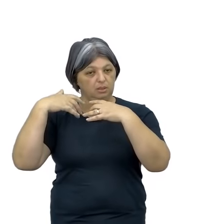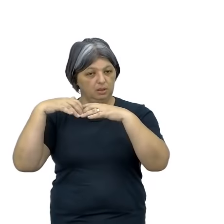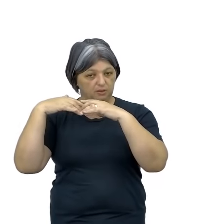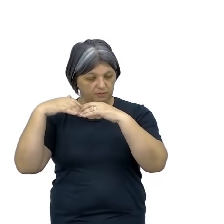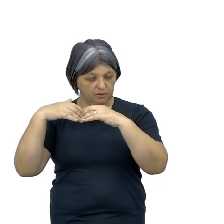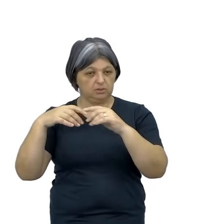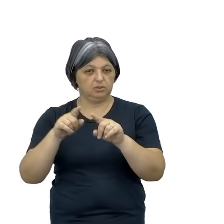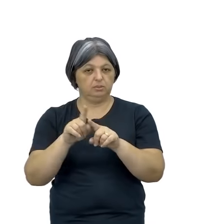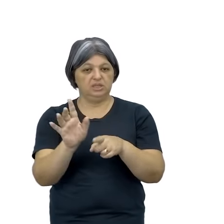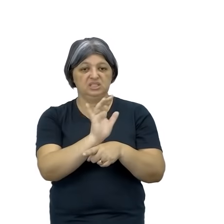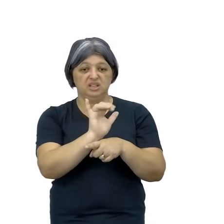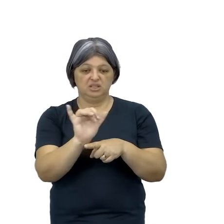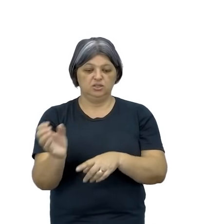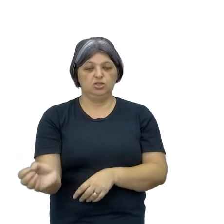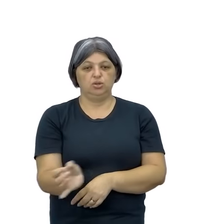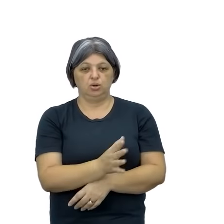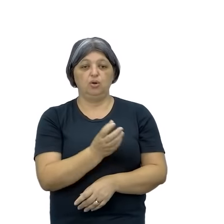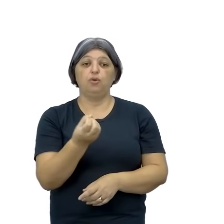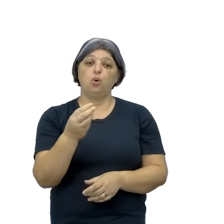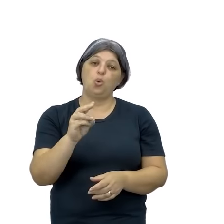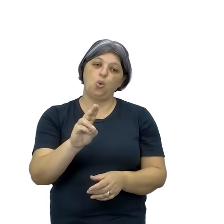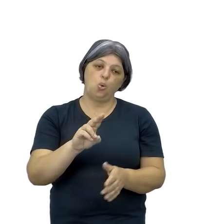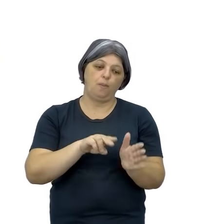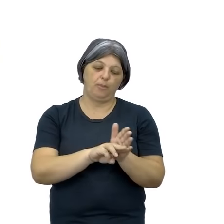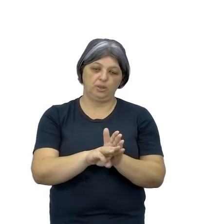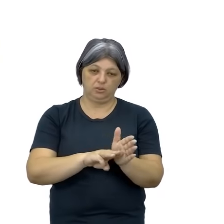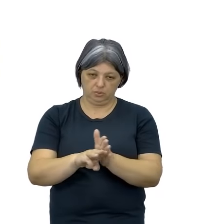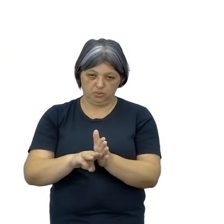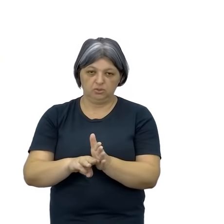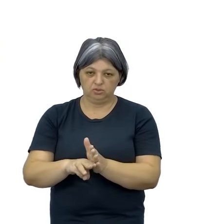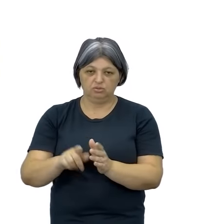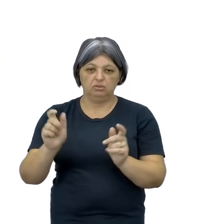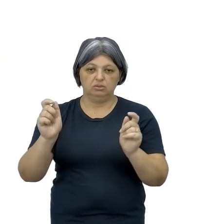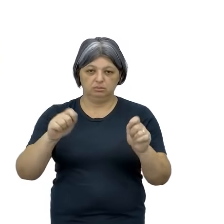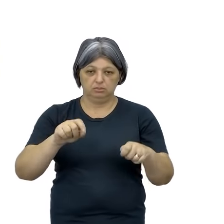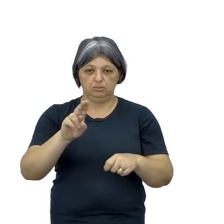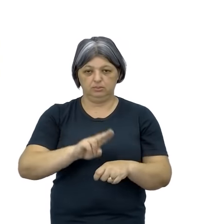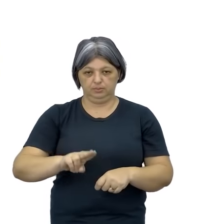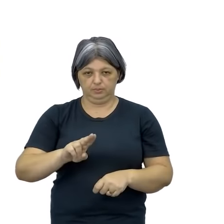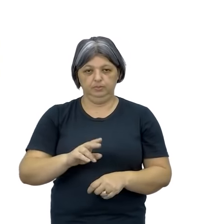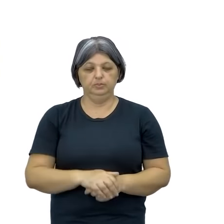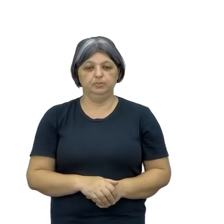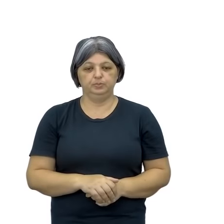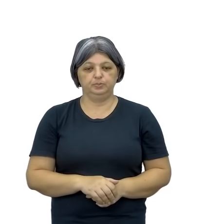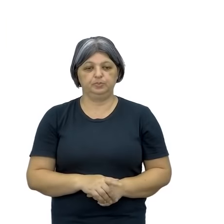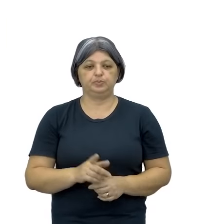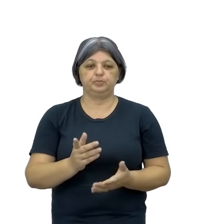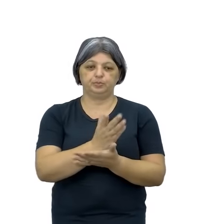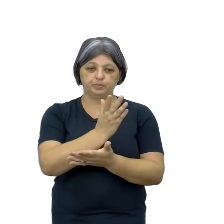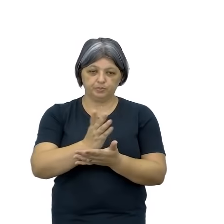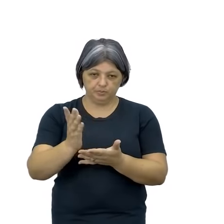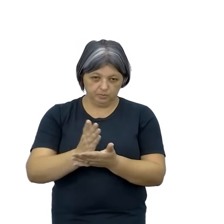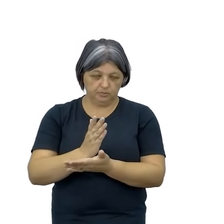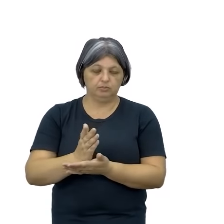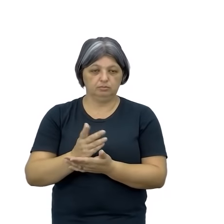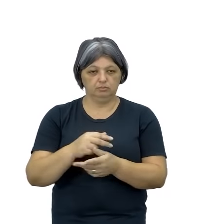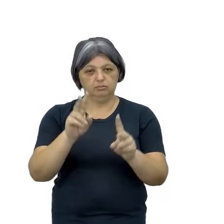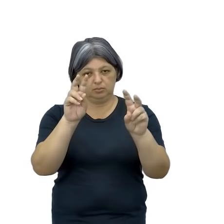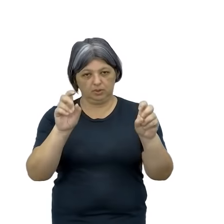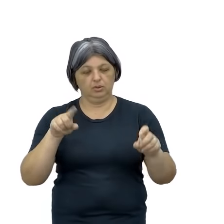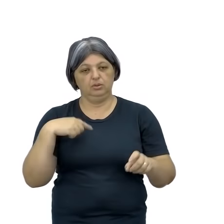novas estratégias ou metodologias que podem ser também aplicadas. Então, essas são algumas fundamentações que acreditamos que